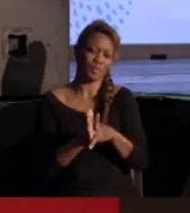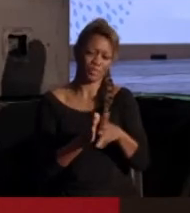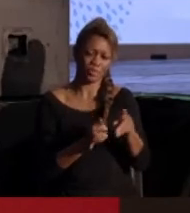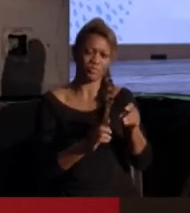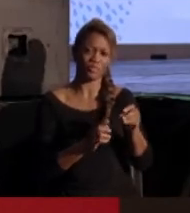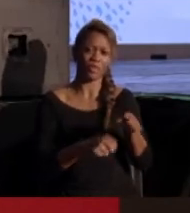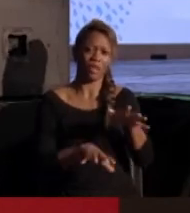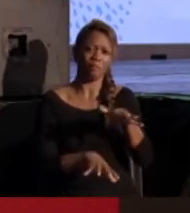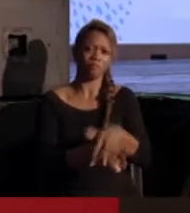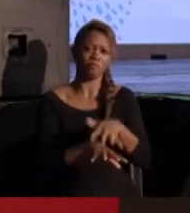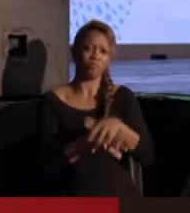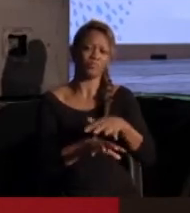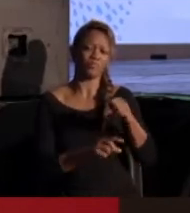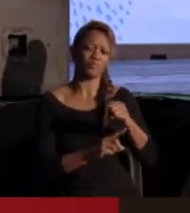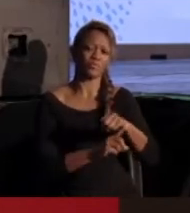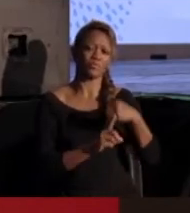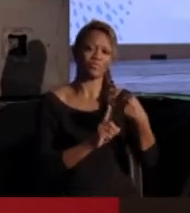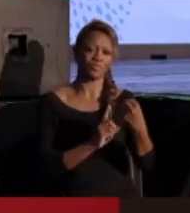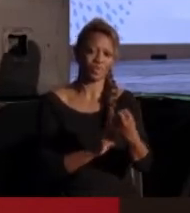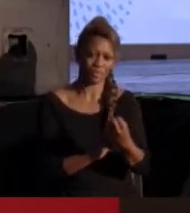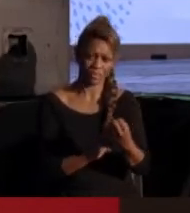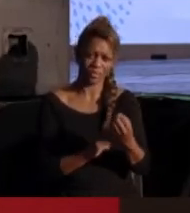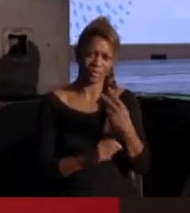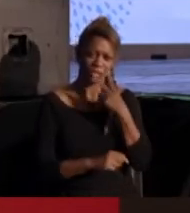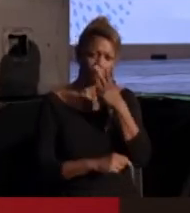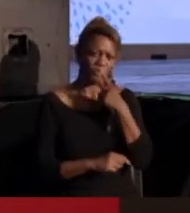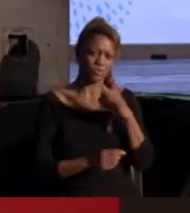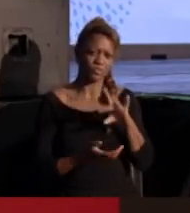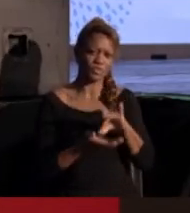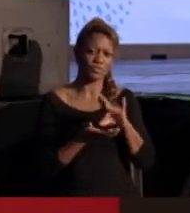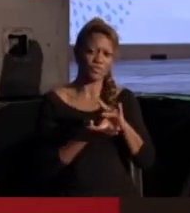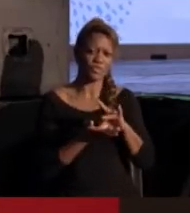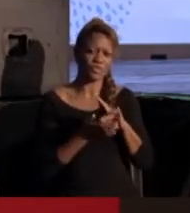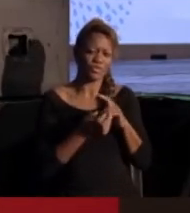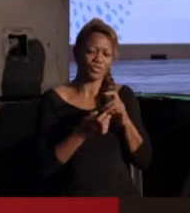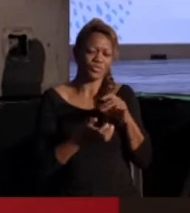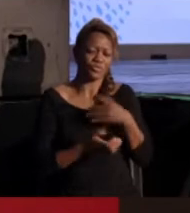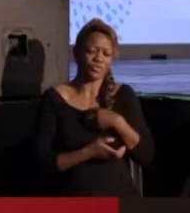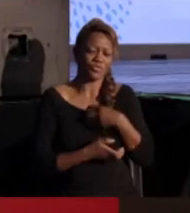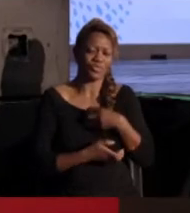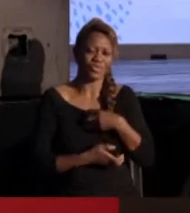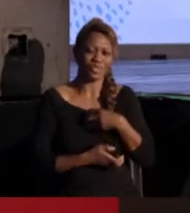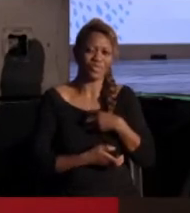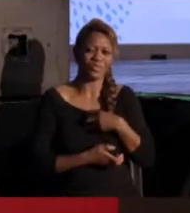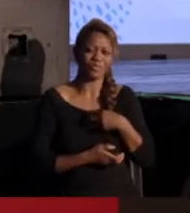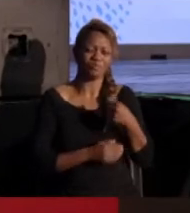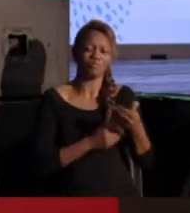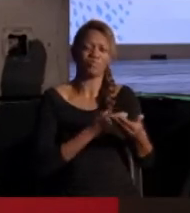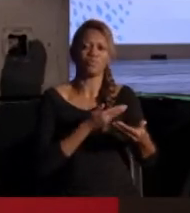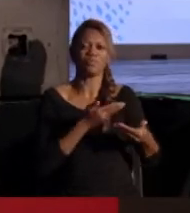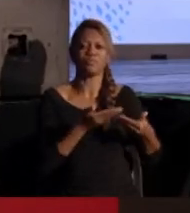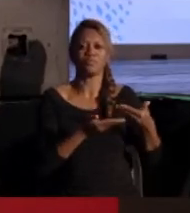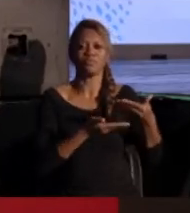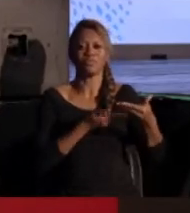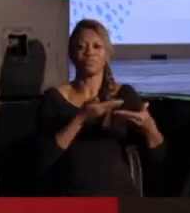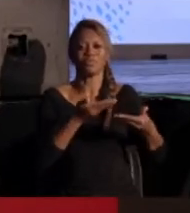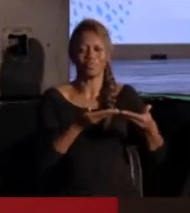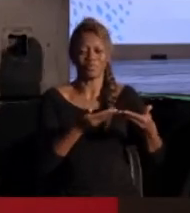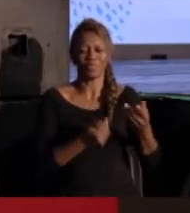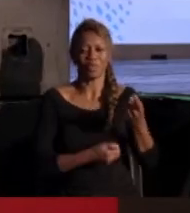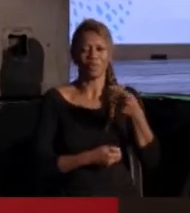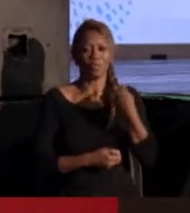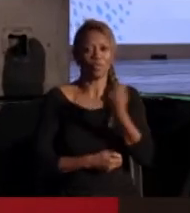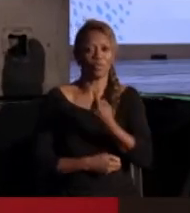social. Então, eu acho que é uma forma mais extensa de pensarmos